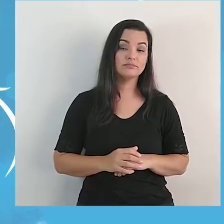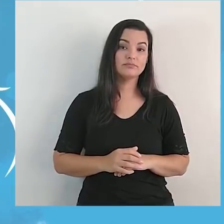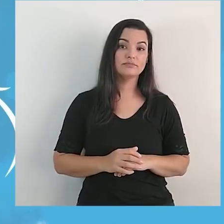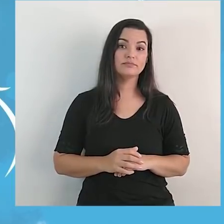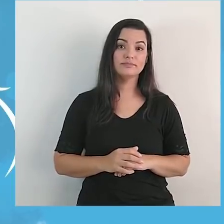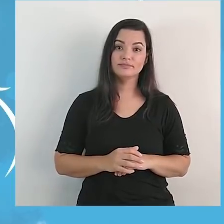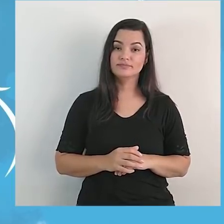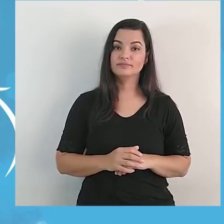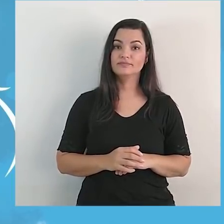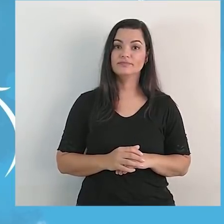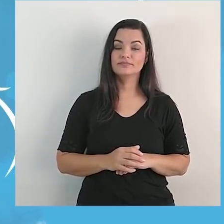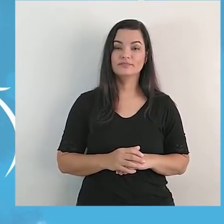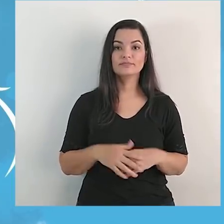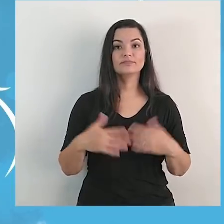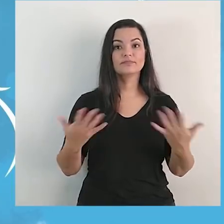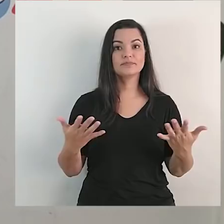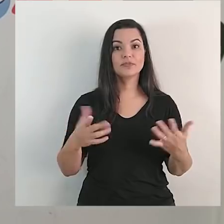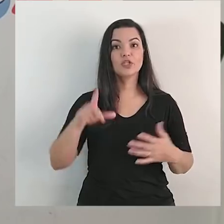agrava tudo isso?